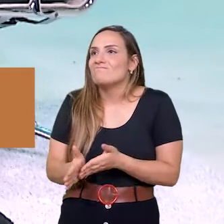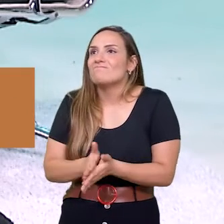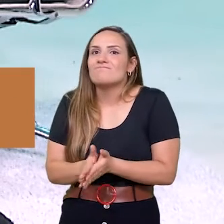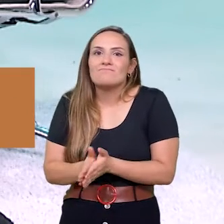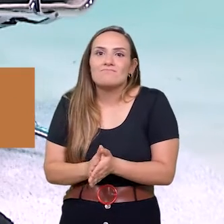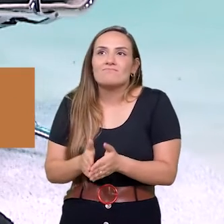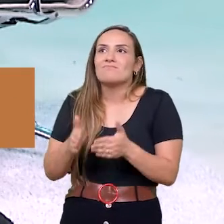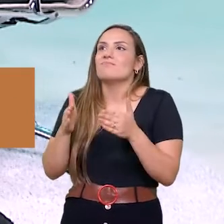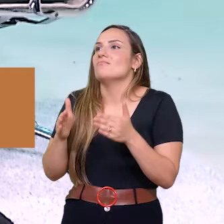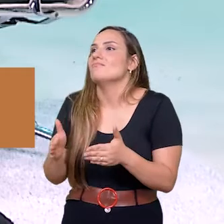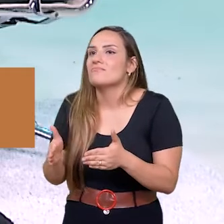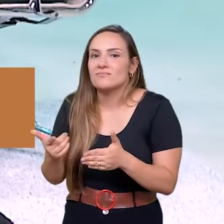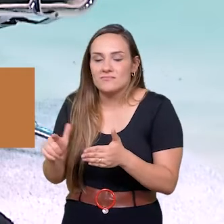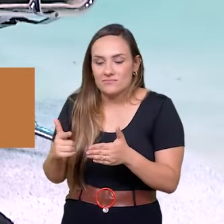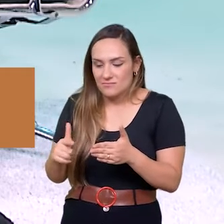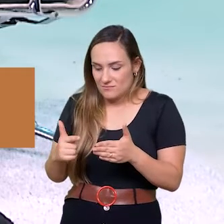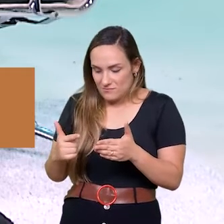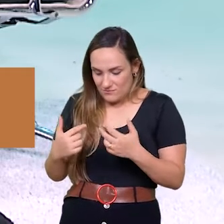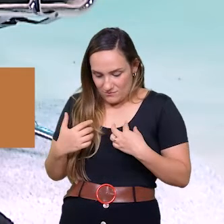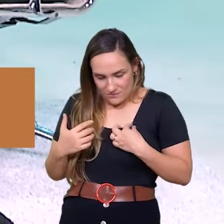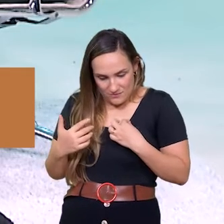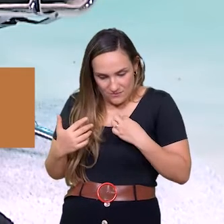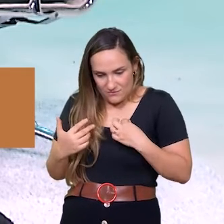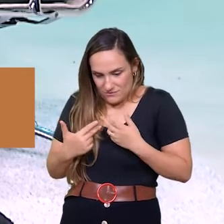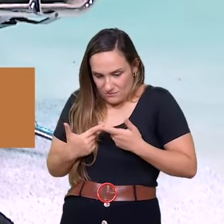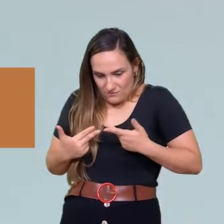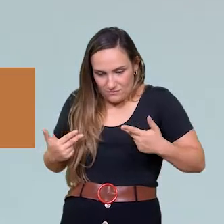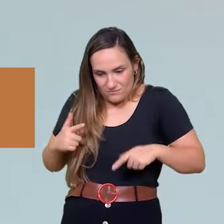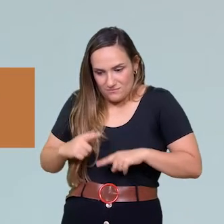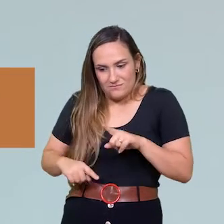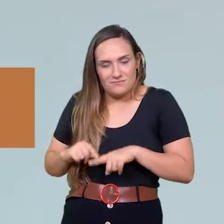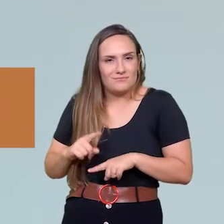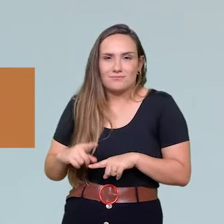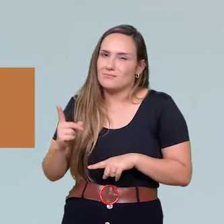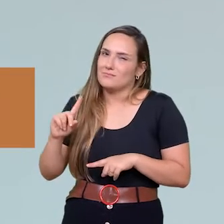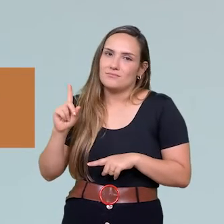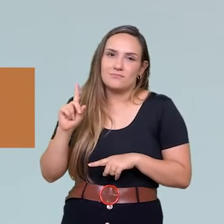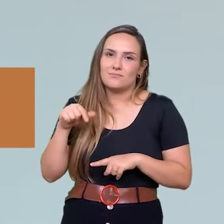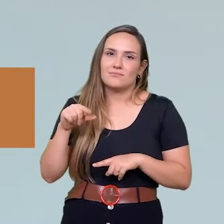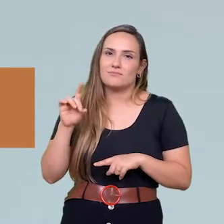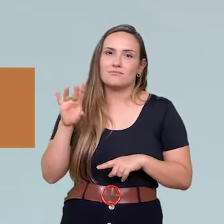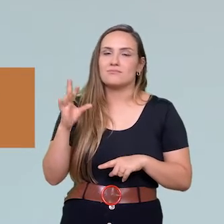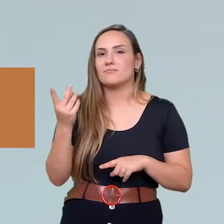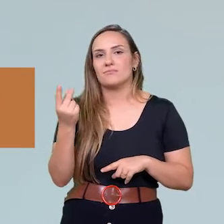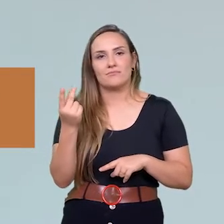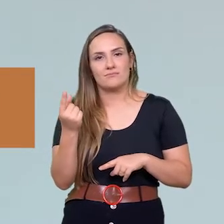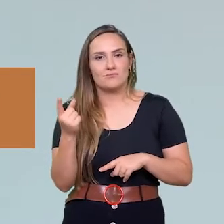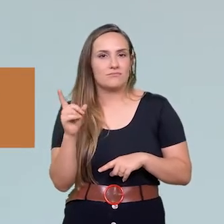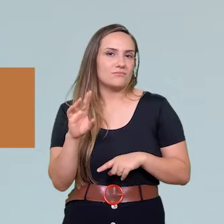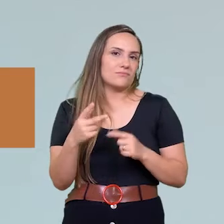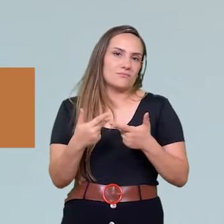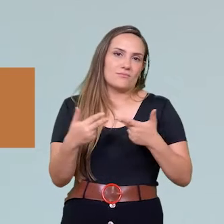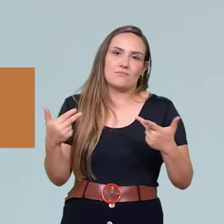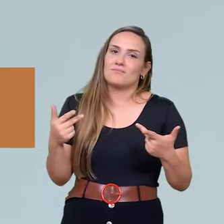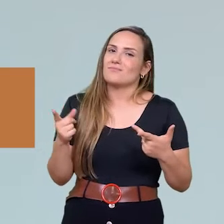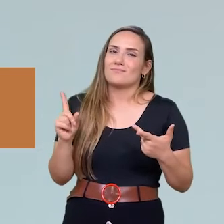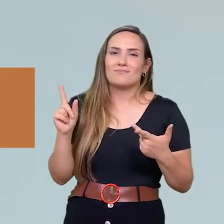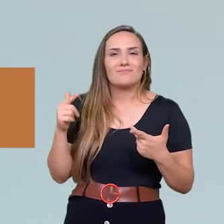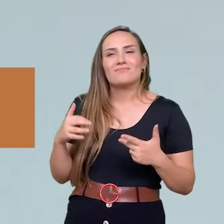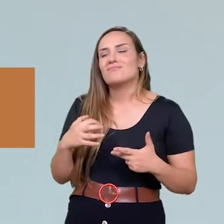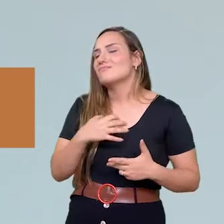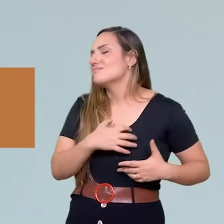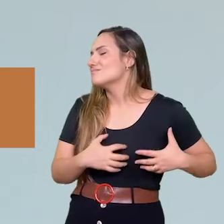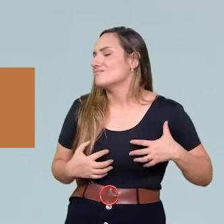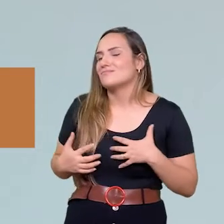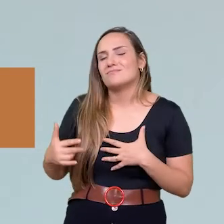tão desejado, porque chegou lá não tinha as coisas que ele precisava usar. Então, não é só dinheiro, não é só o valor das coisas, é